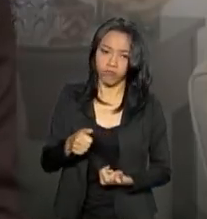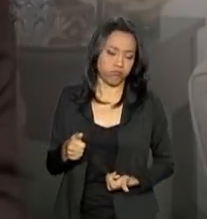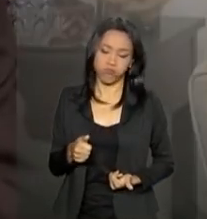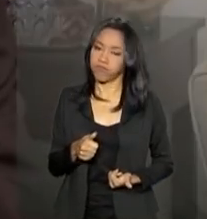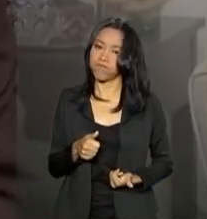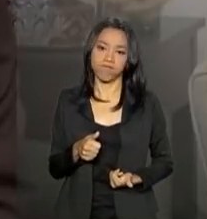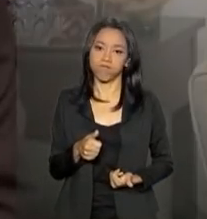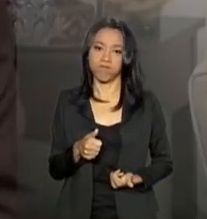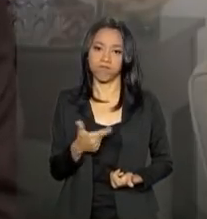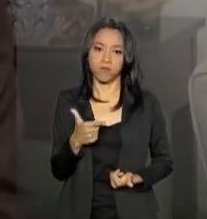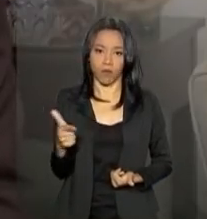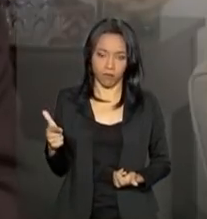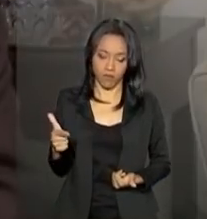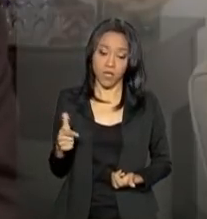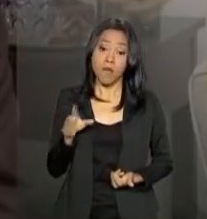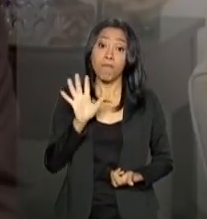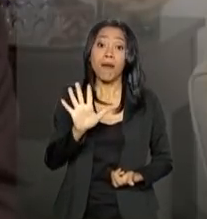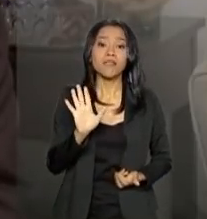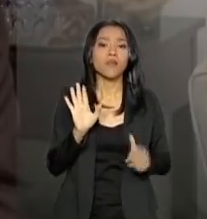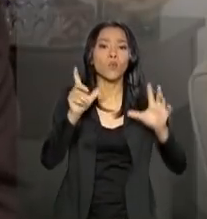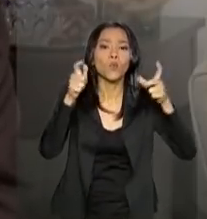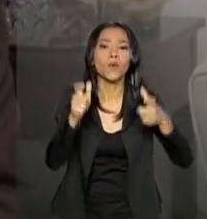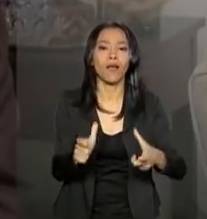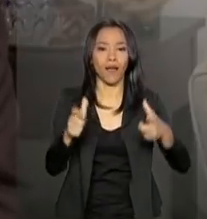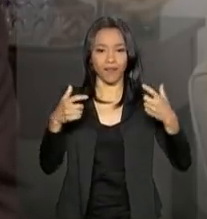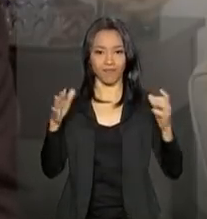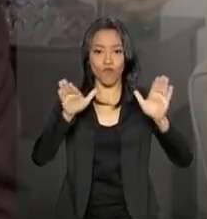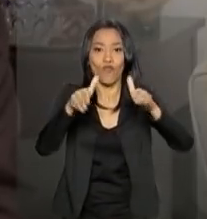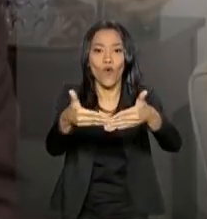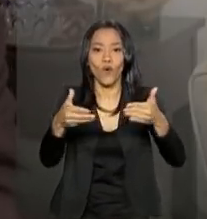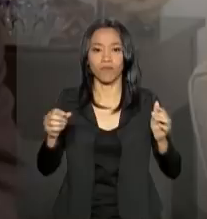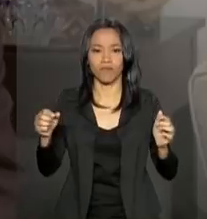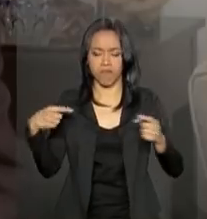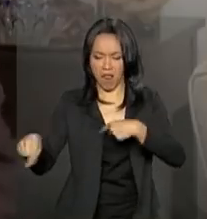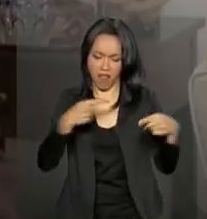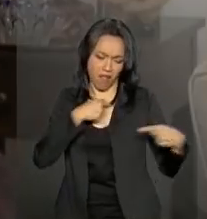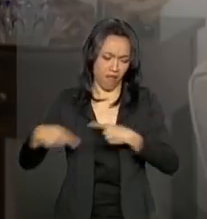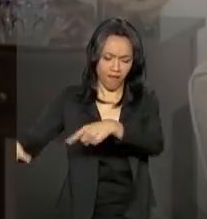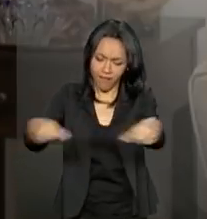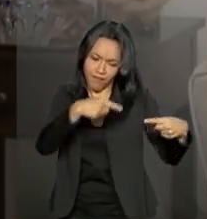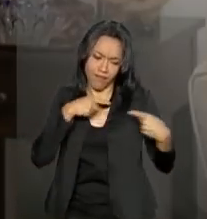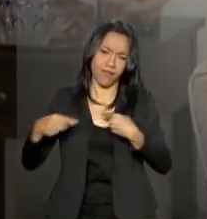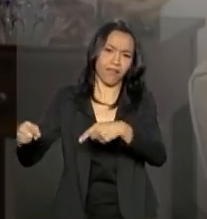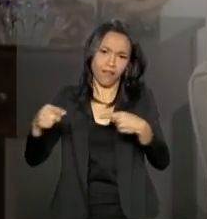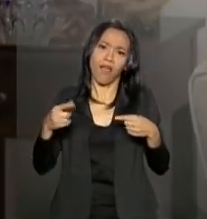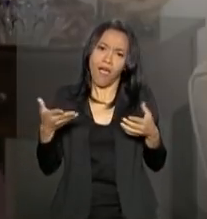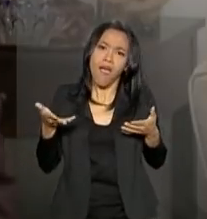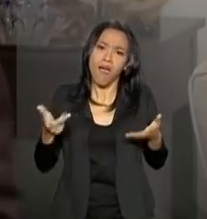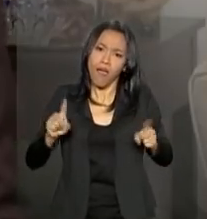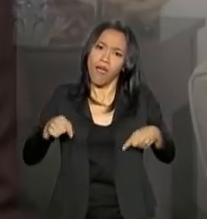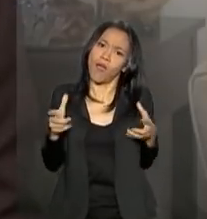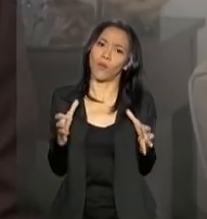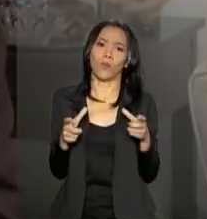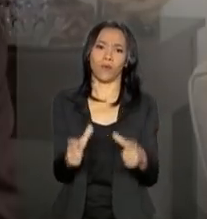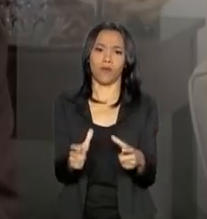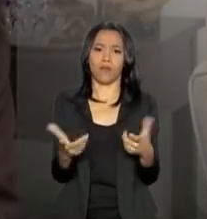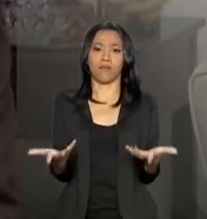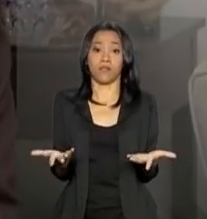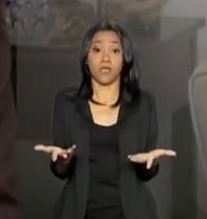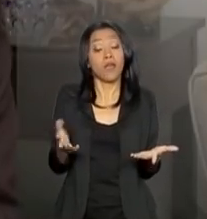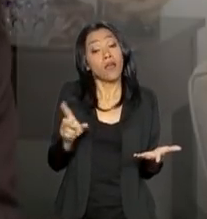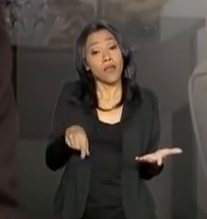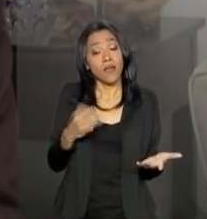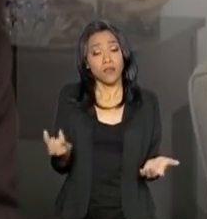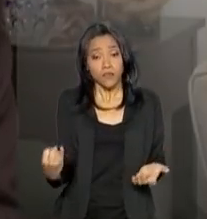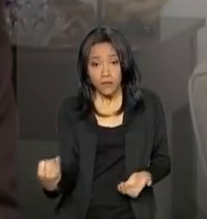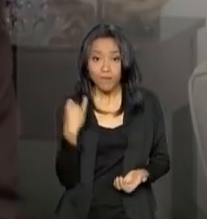ele é um foro de debate dessas questões onde essas questões não podem deixar de estar na agenda e é isso que é